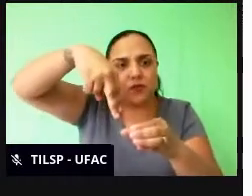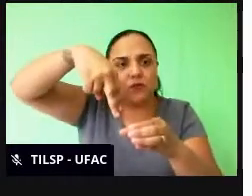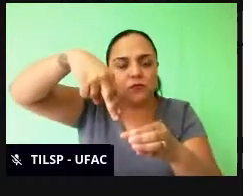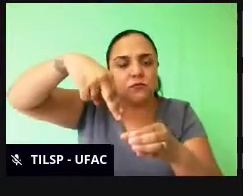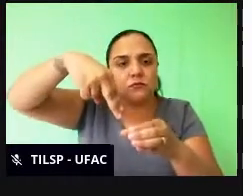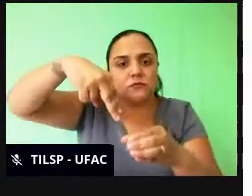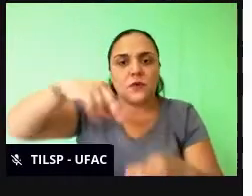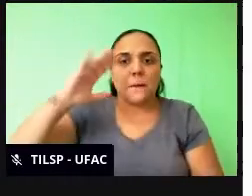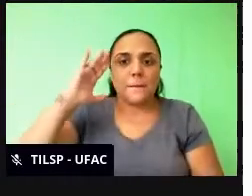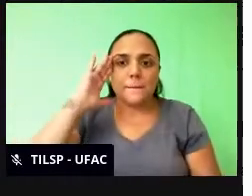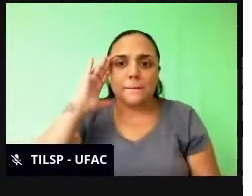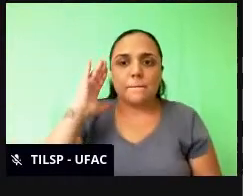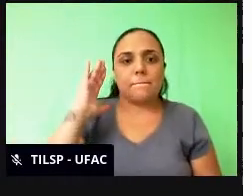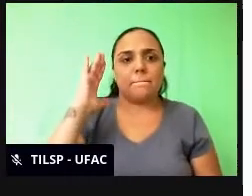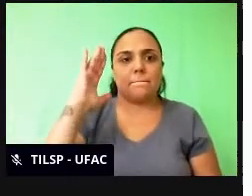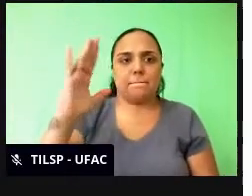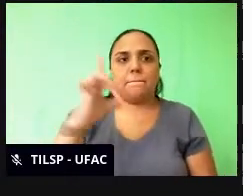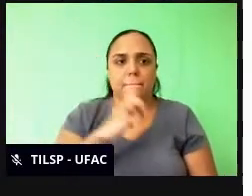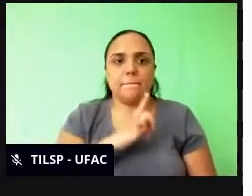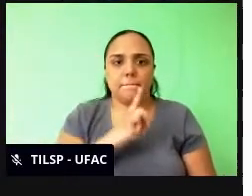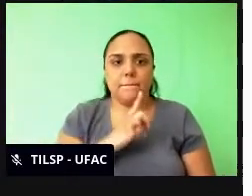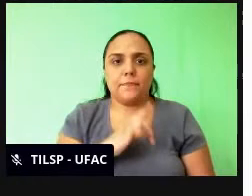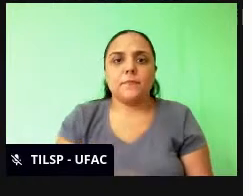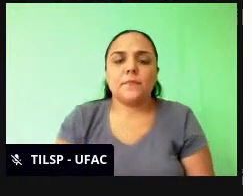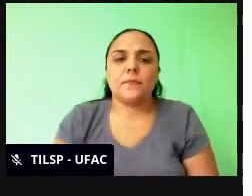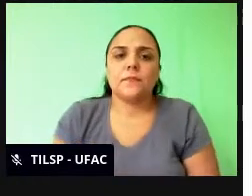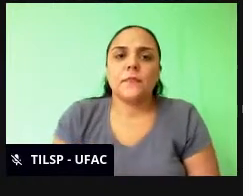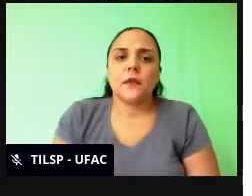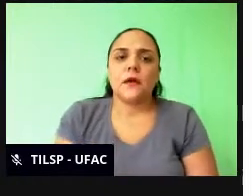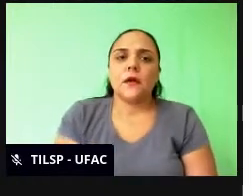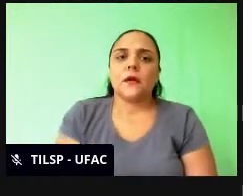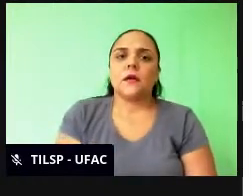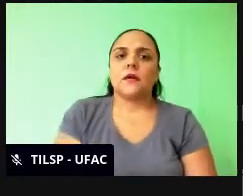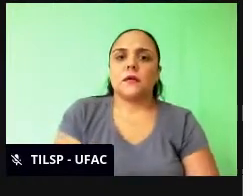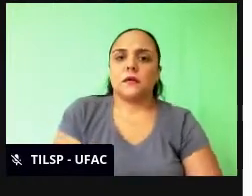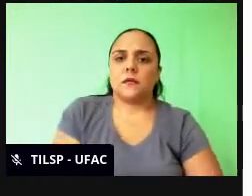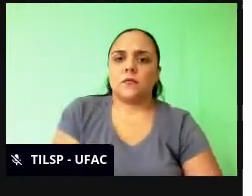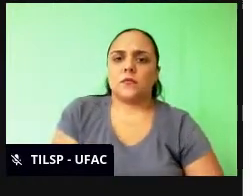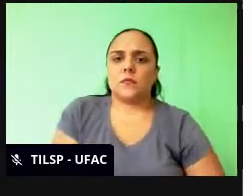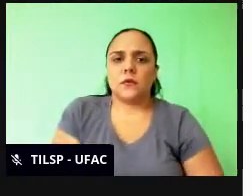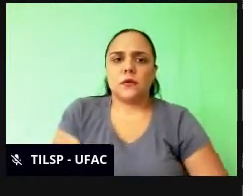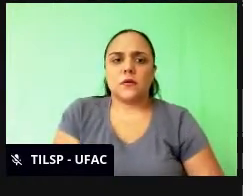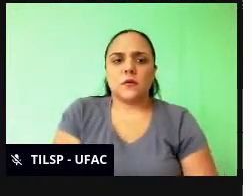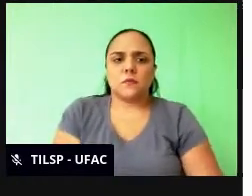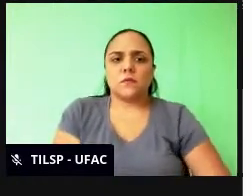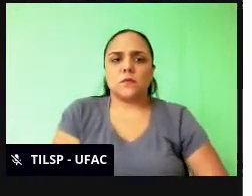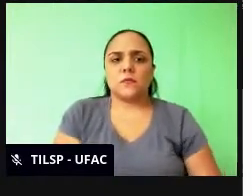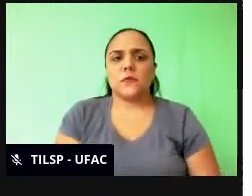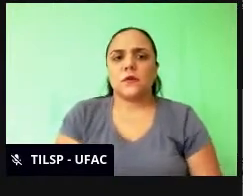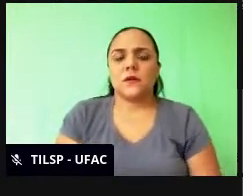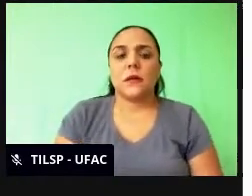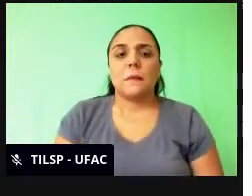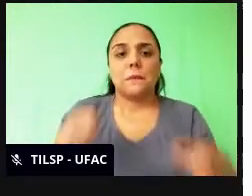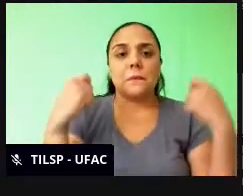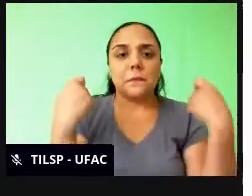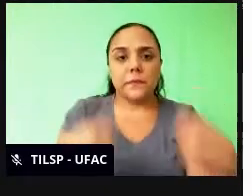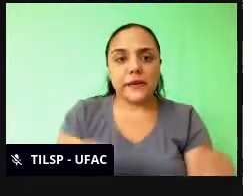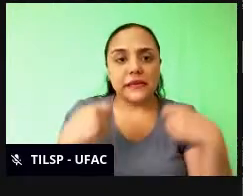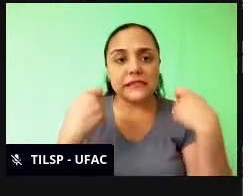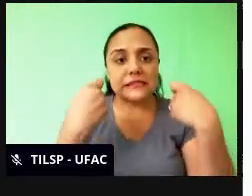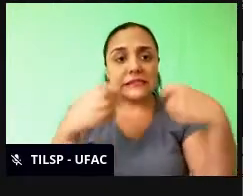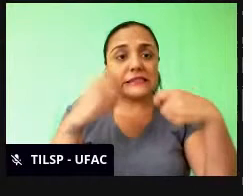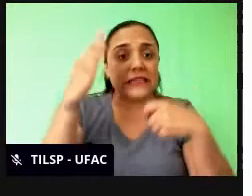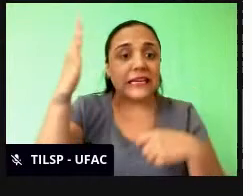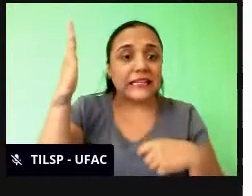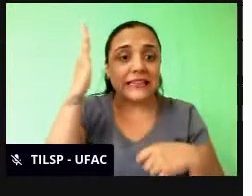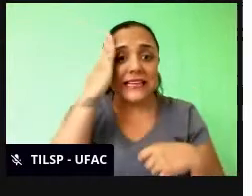principal referência na nutrição esportiva. Então, é imprescindível, gente, que a gente consiga garantir